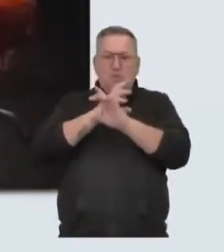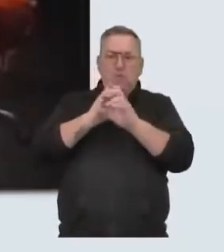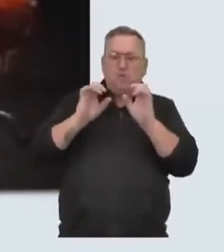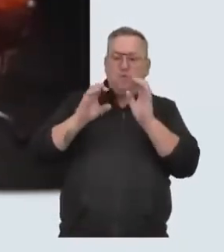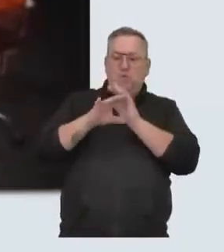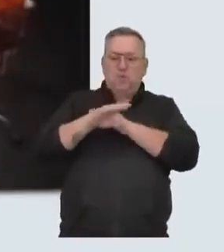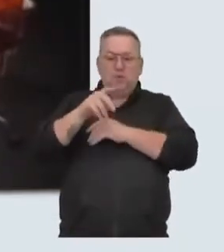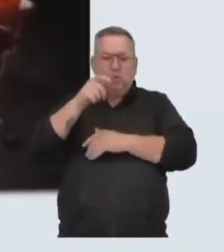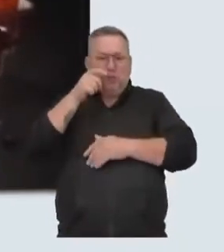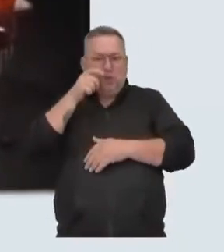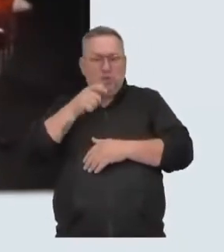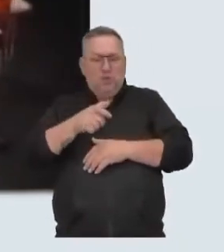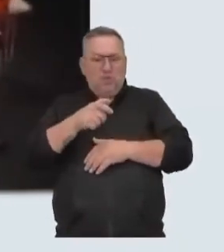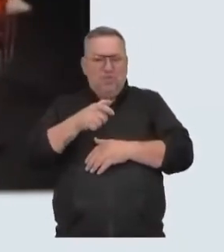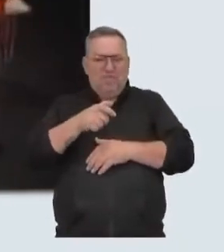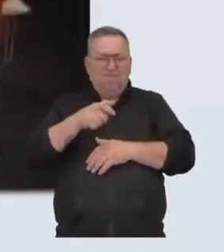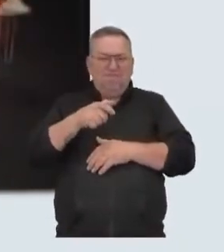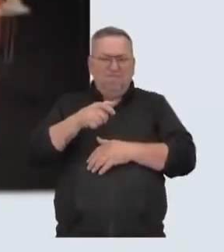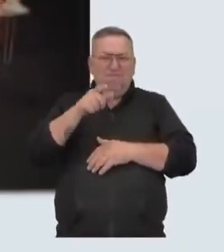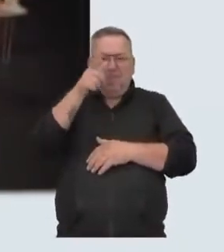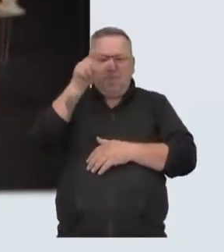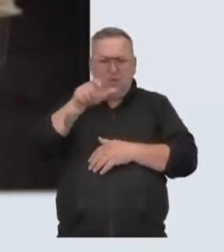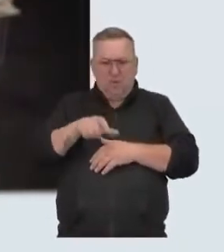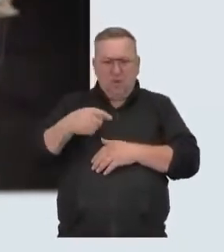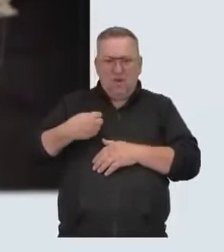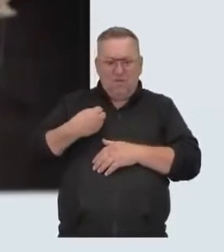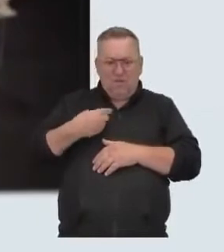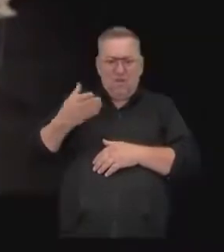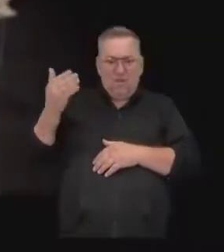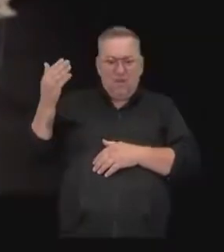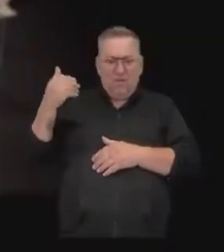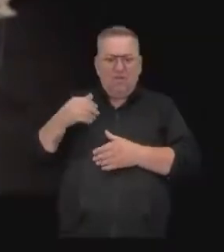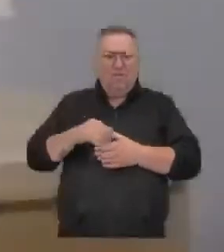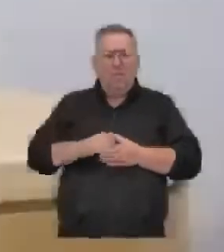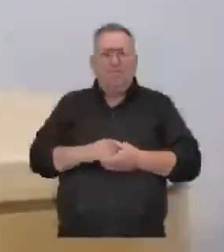para ouvir os causos de alguém que viveu uma outra época.